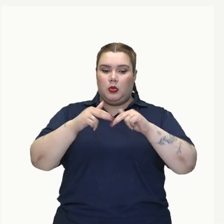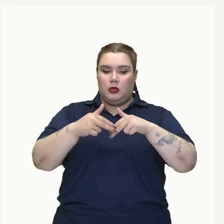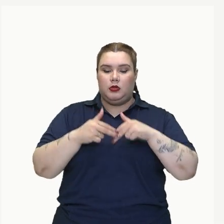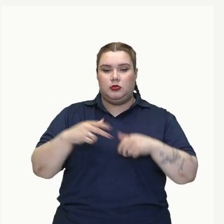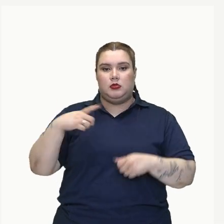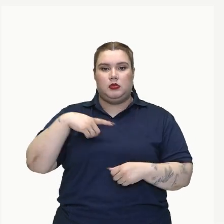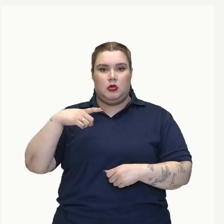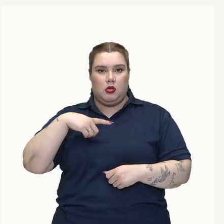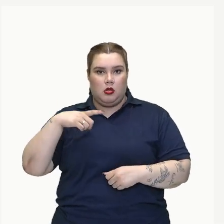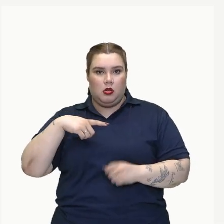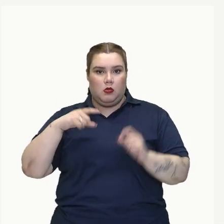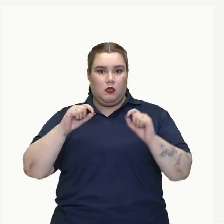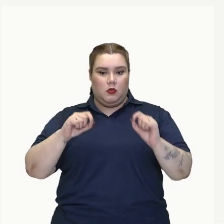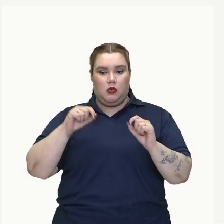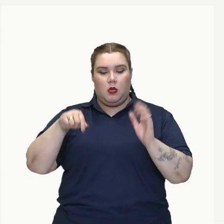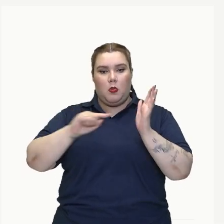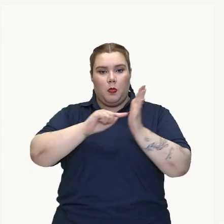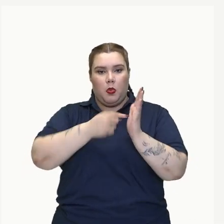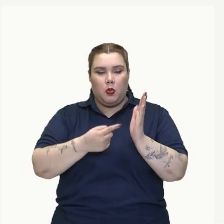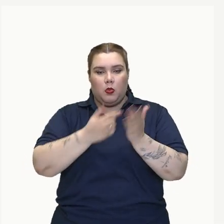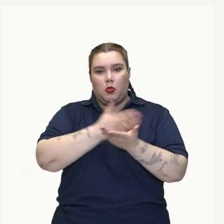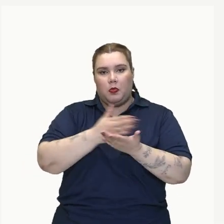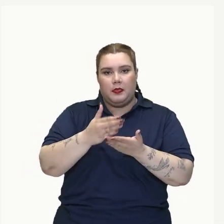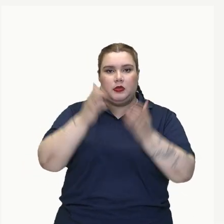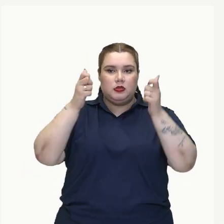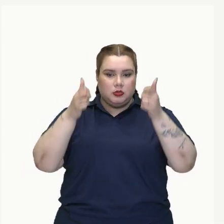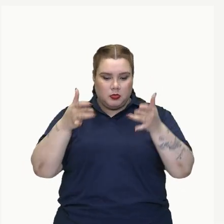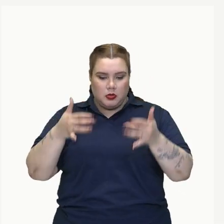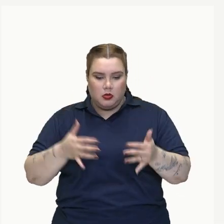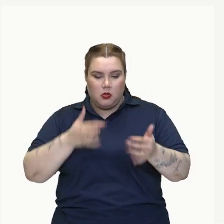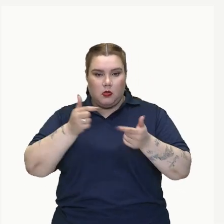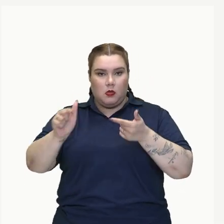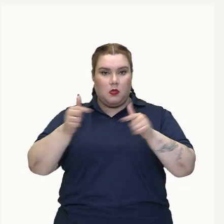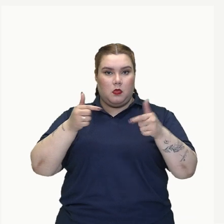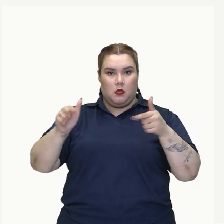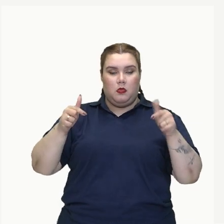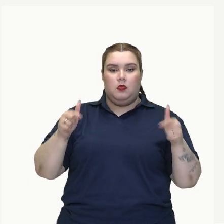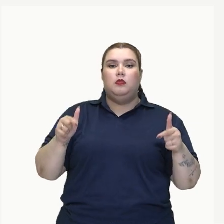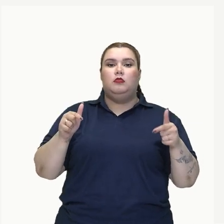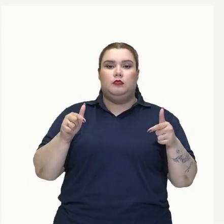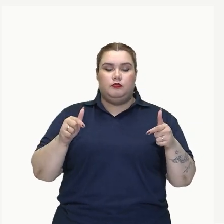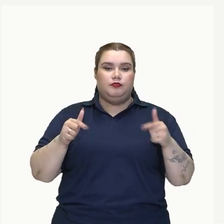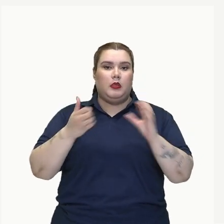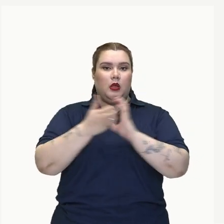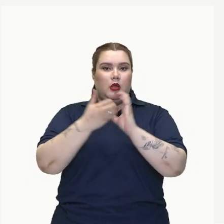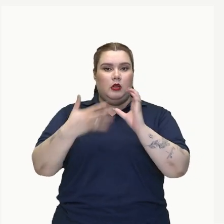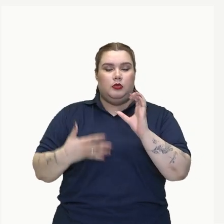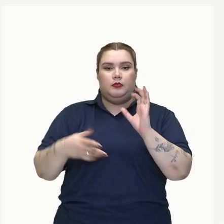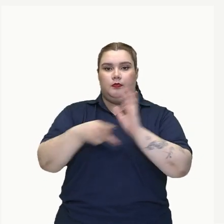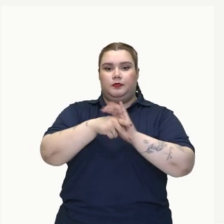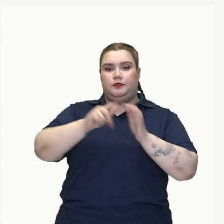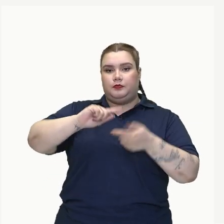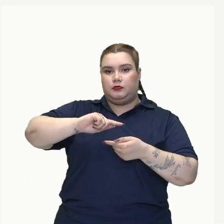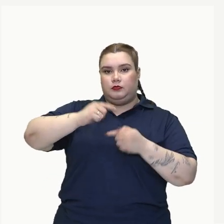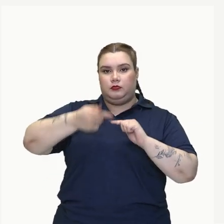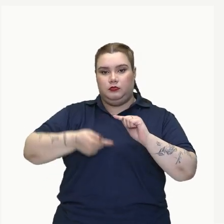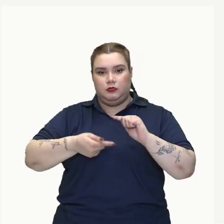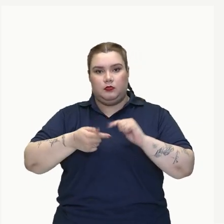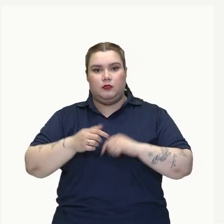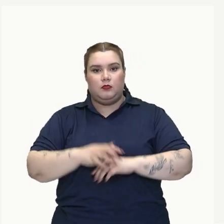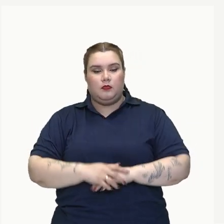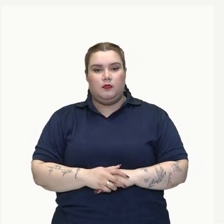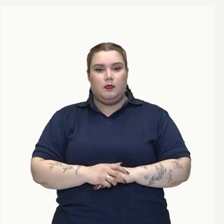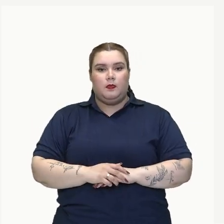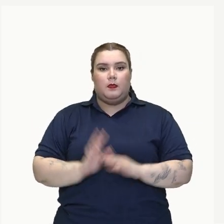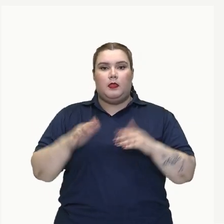sempre do ponto, para explicar os outros elementos aí da geometria, tá bom? E